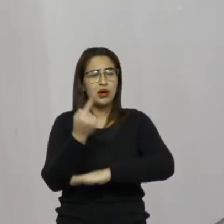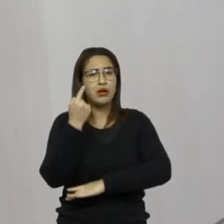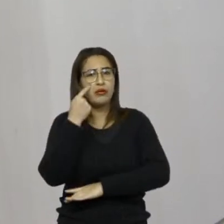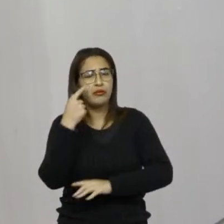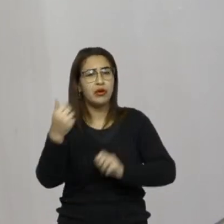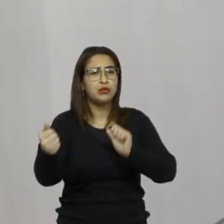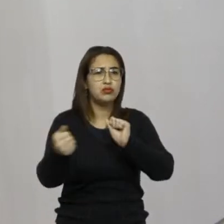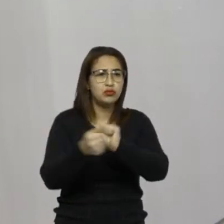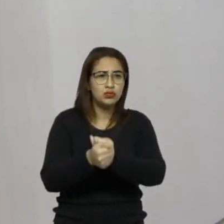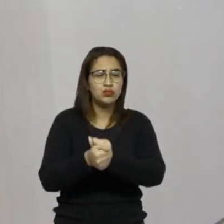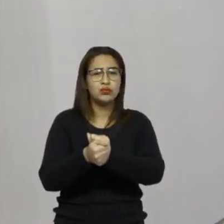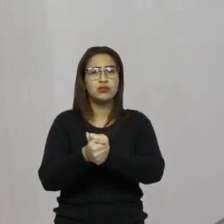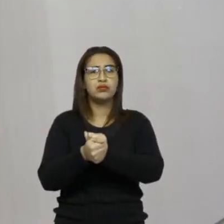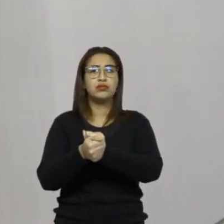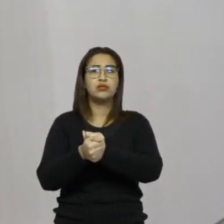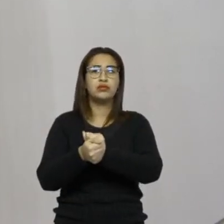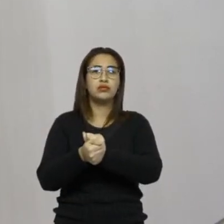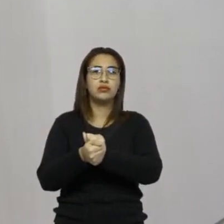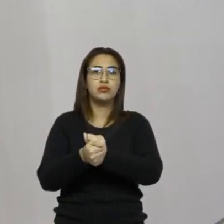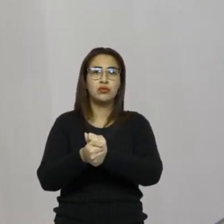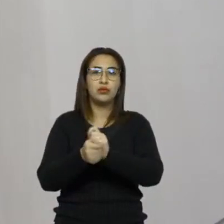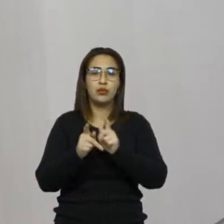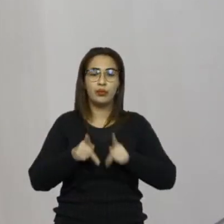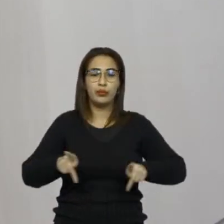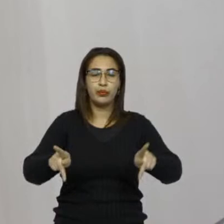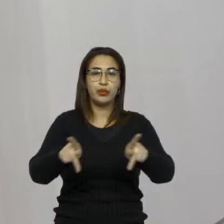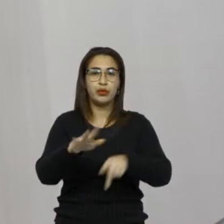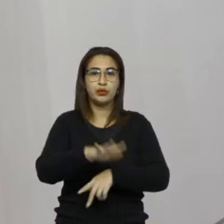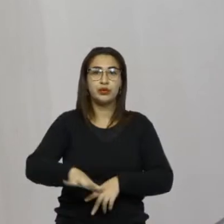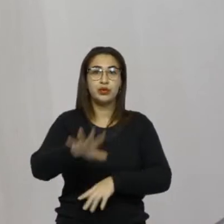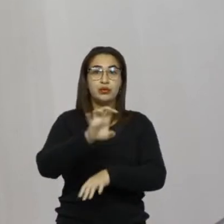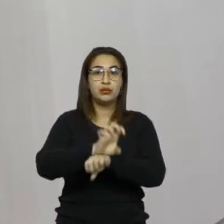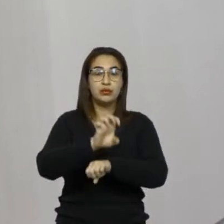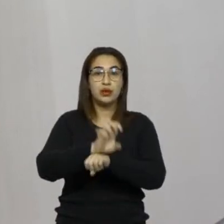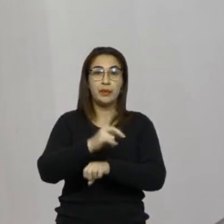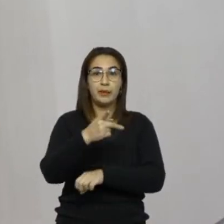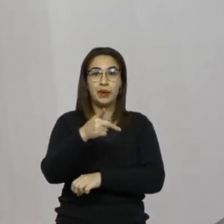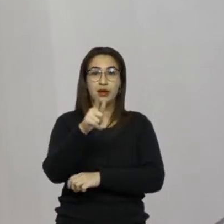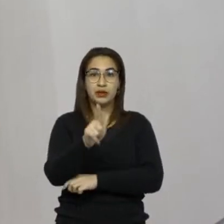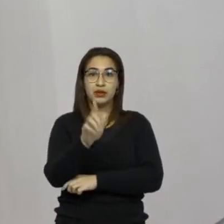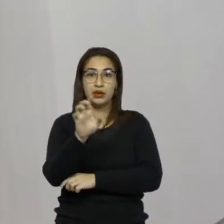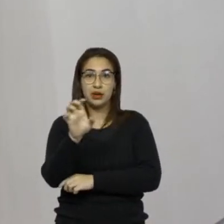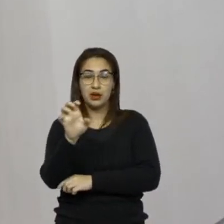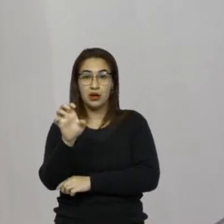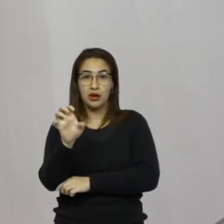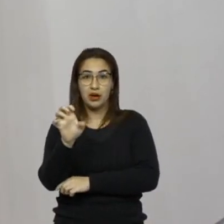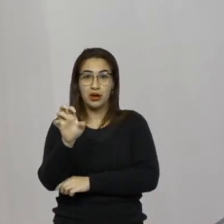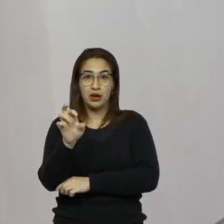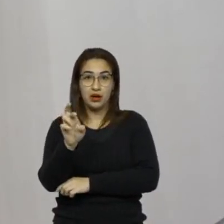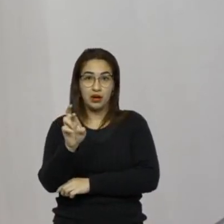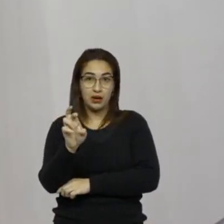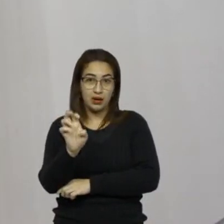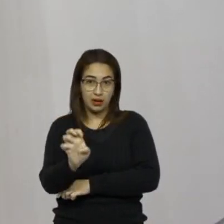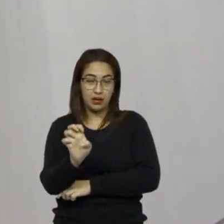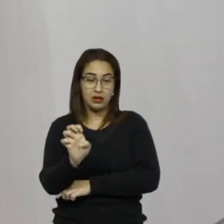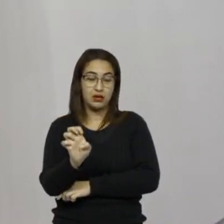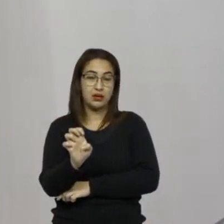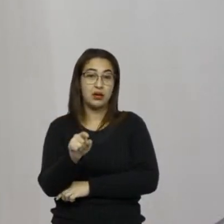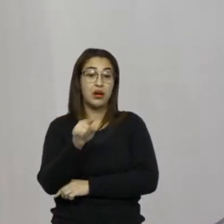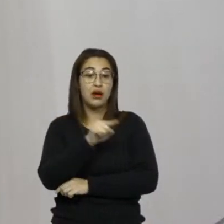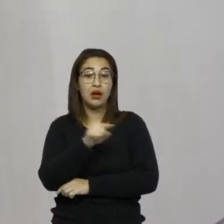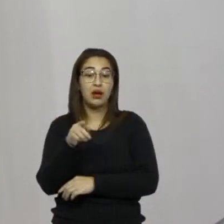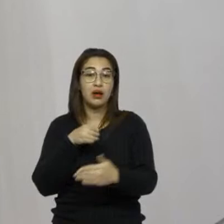junto com a Procuradoria-Geral do Estado para fazer esse trâmite andar na justiça. As barragens precisam